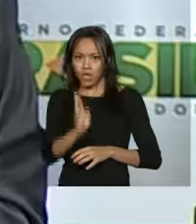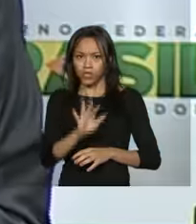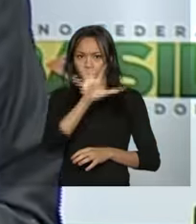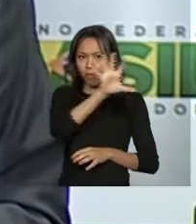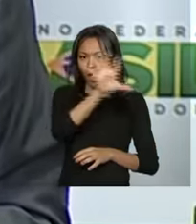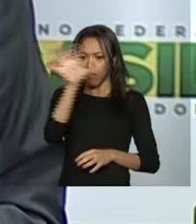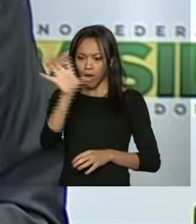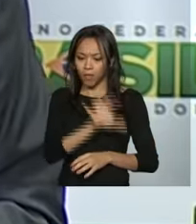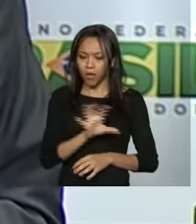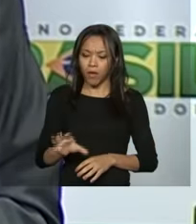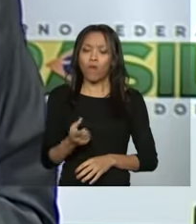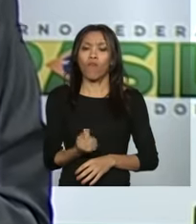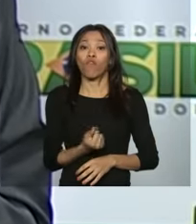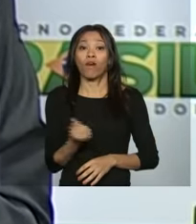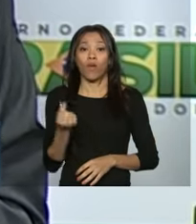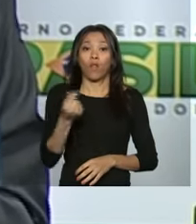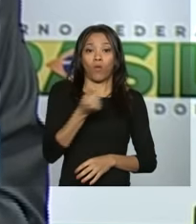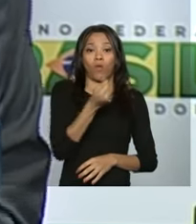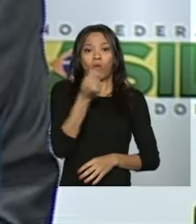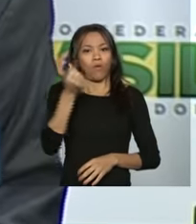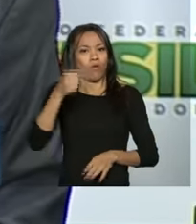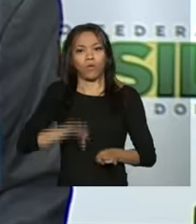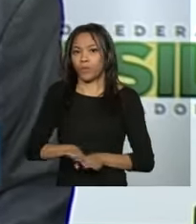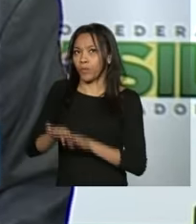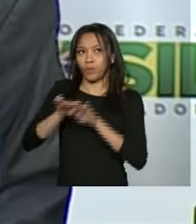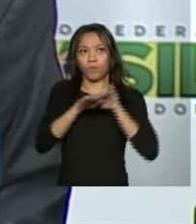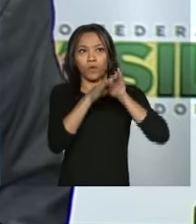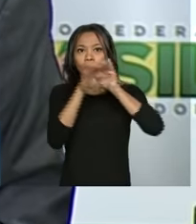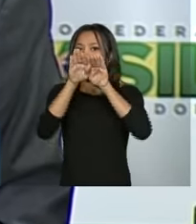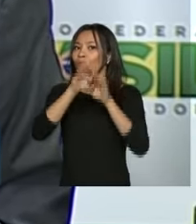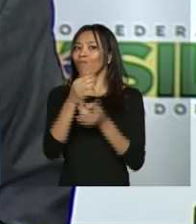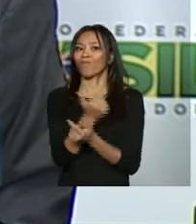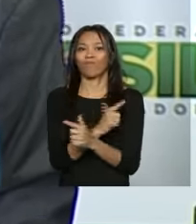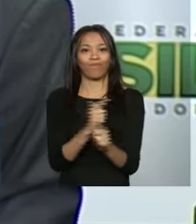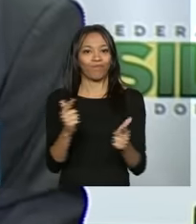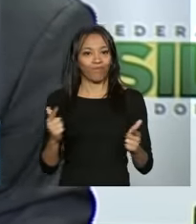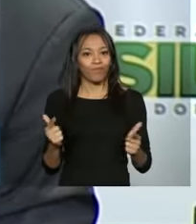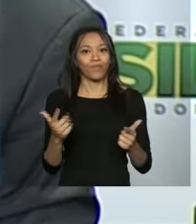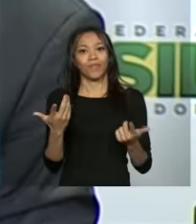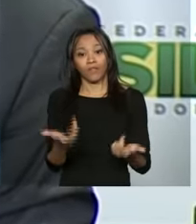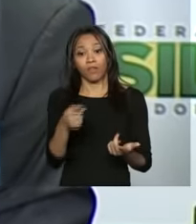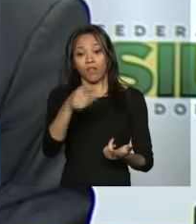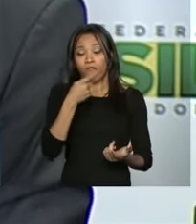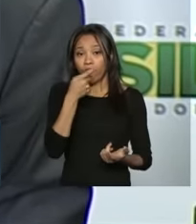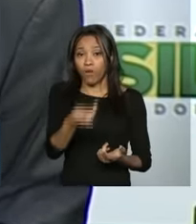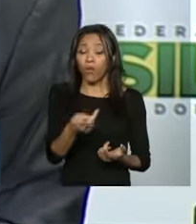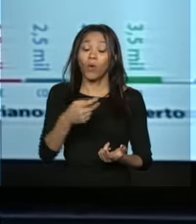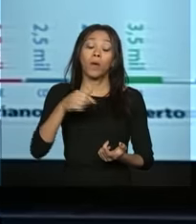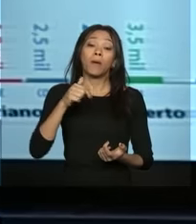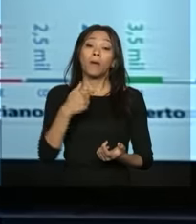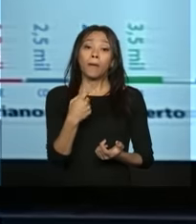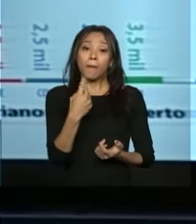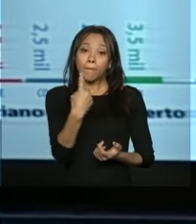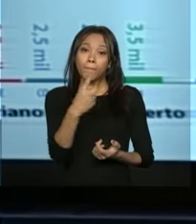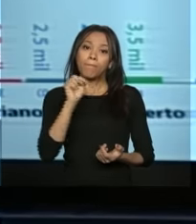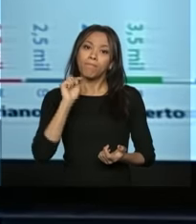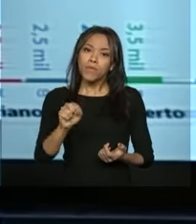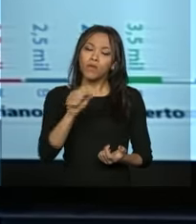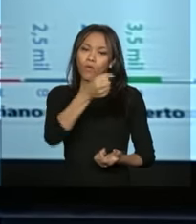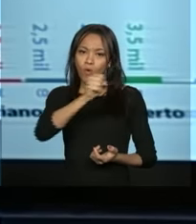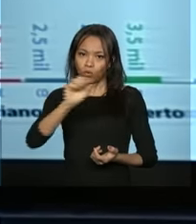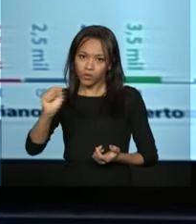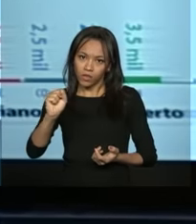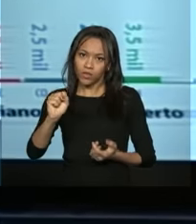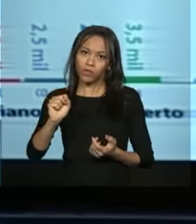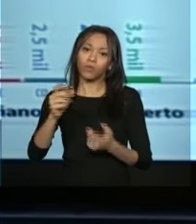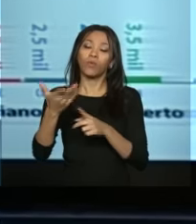R 450 e r 4.900 saindo de r1.00 no sudeste r800